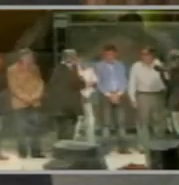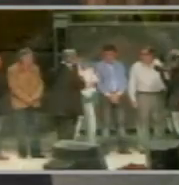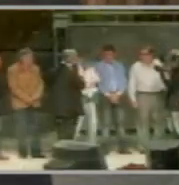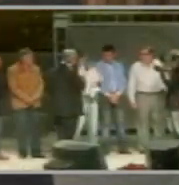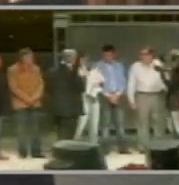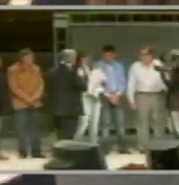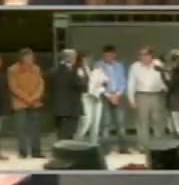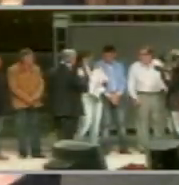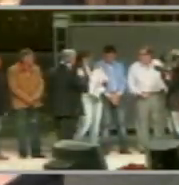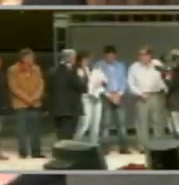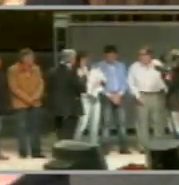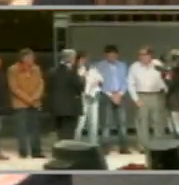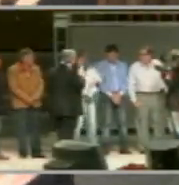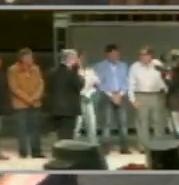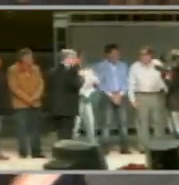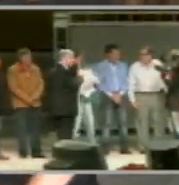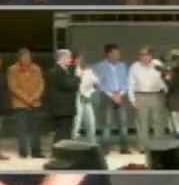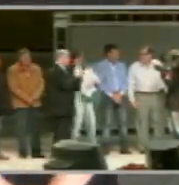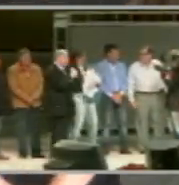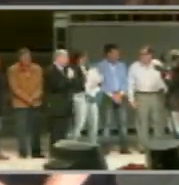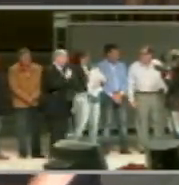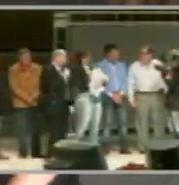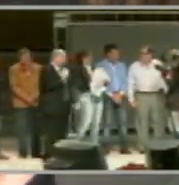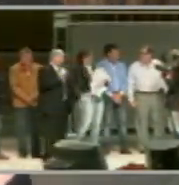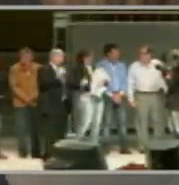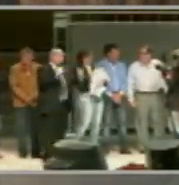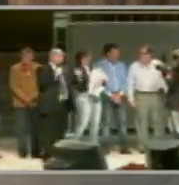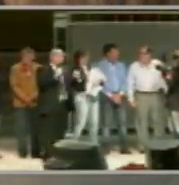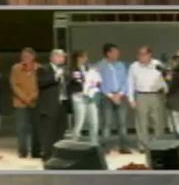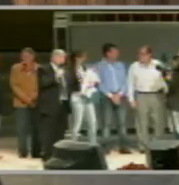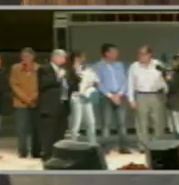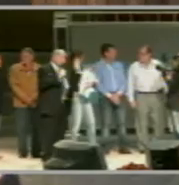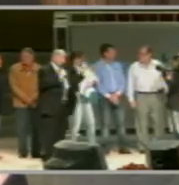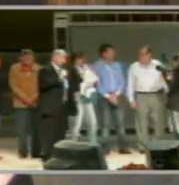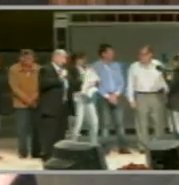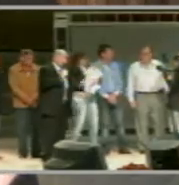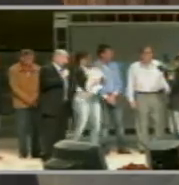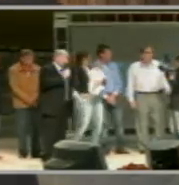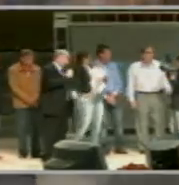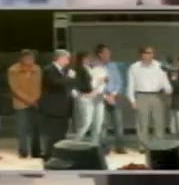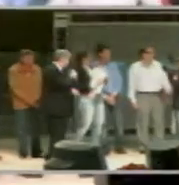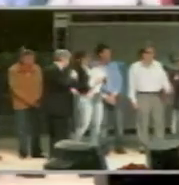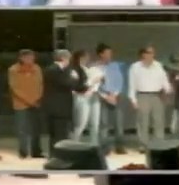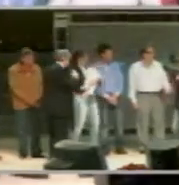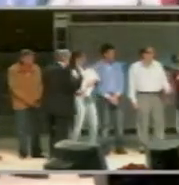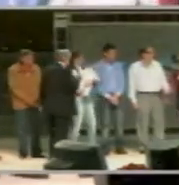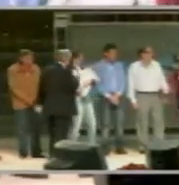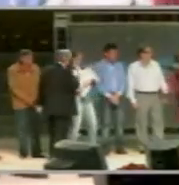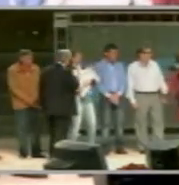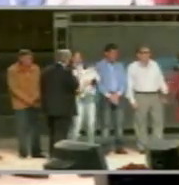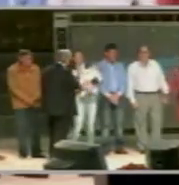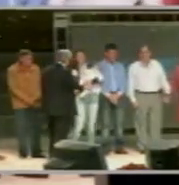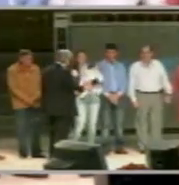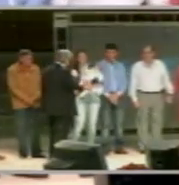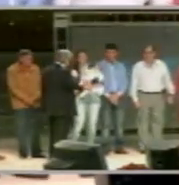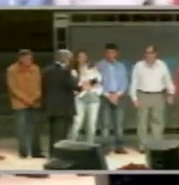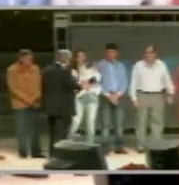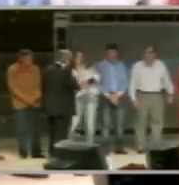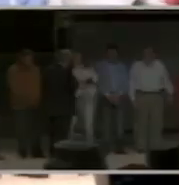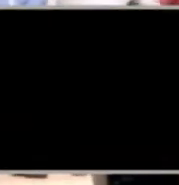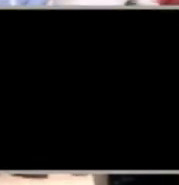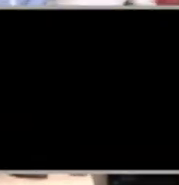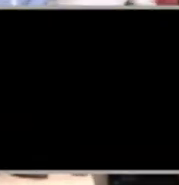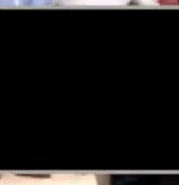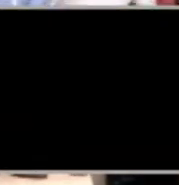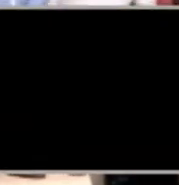vi. Que coisa boa, né? Fica de pé, você estende a tua mão para cá, para a gente agradecer a